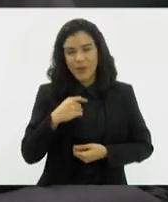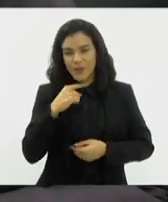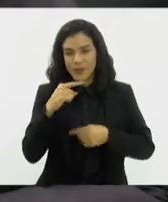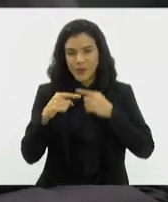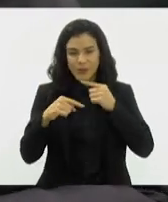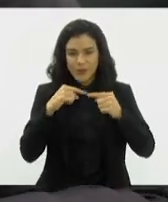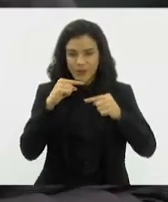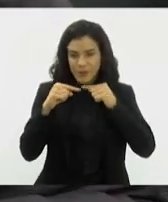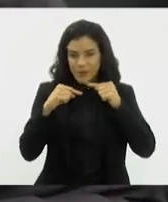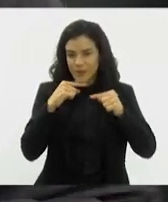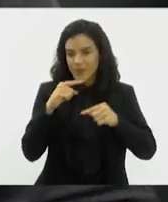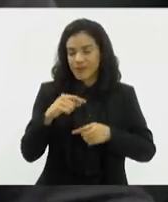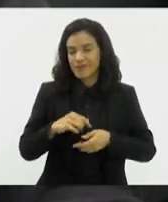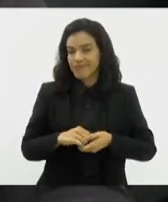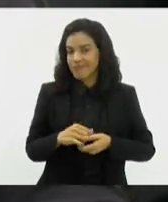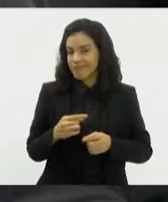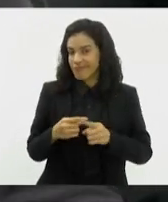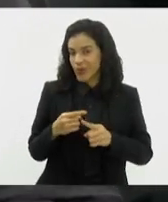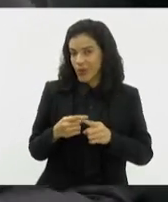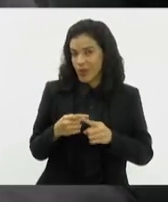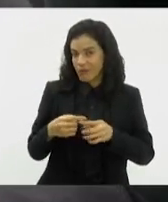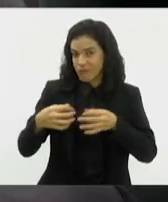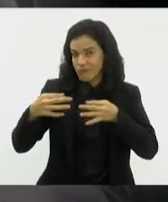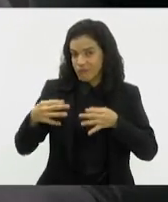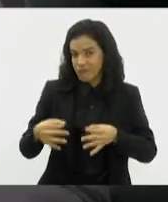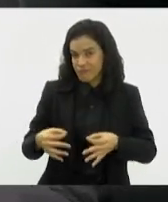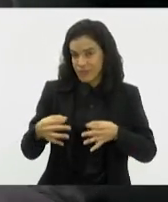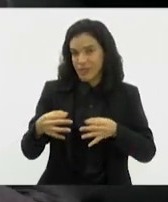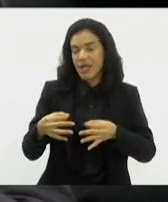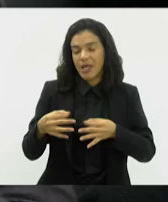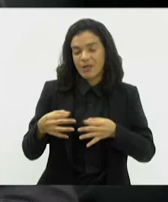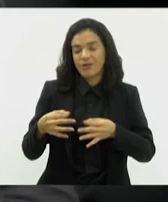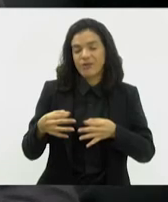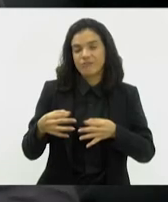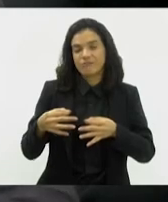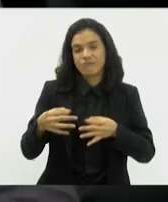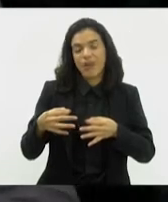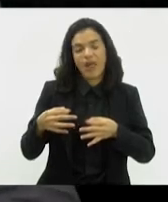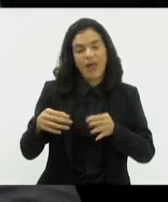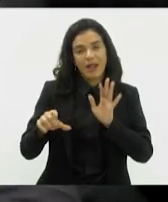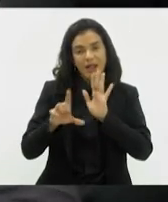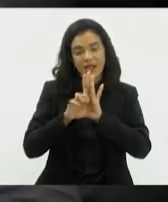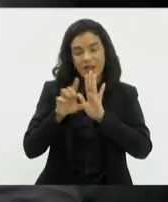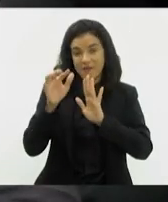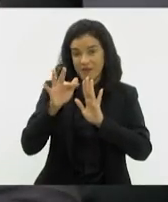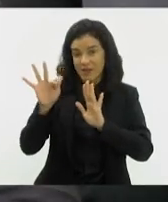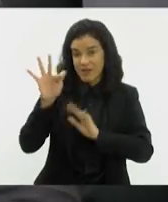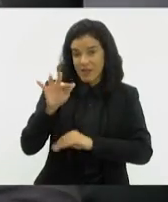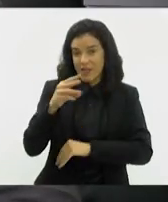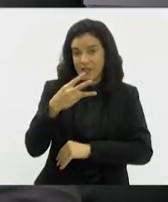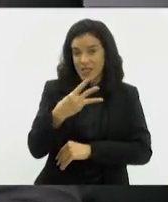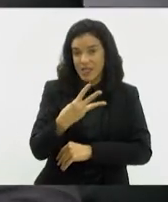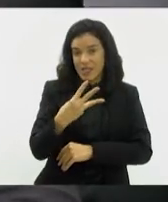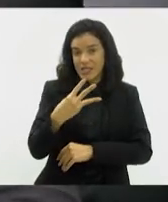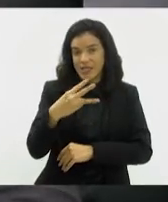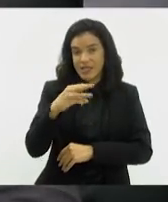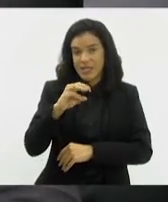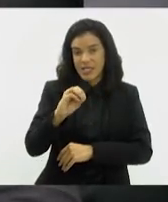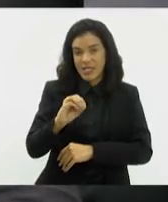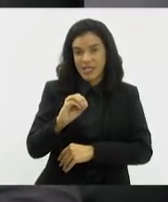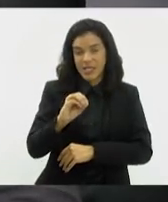dúvida, porque apesar da correta indicação da lei federal, número